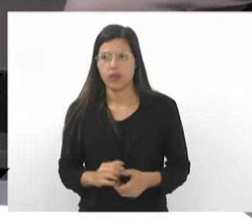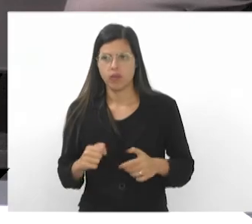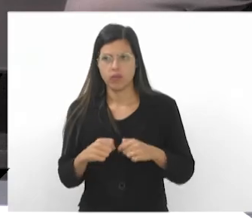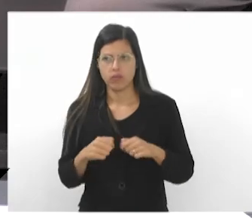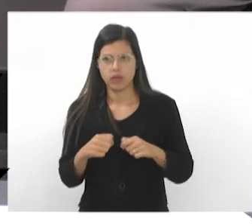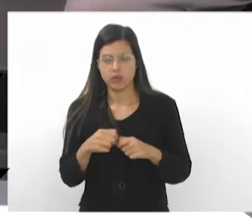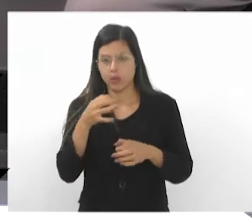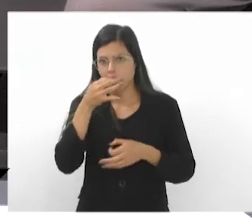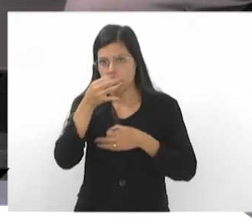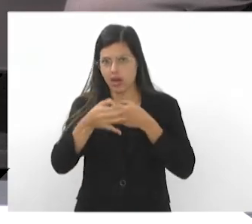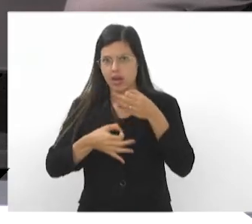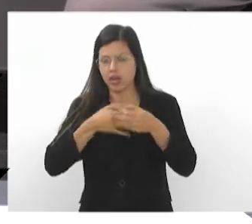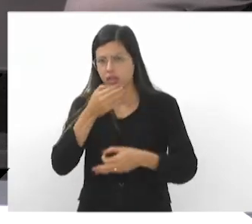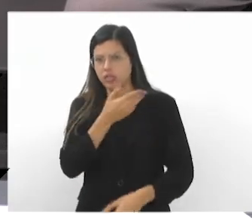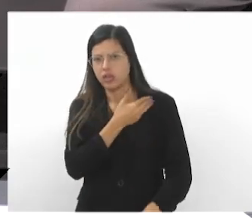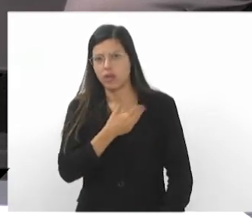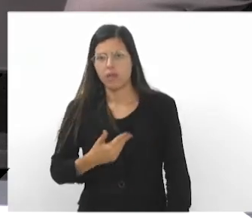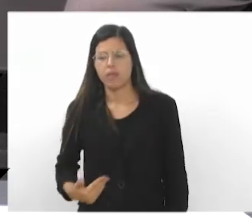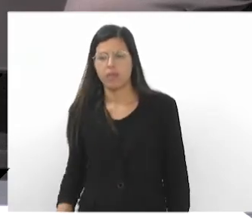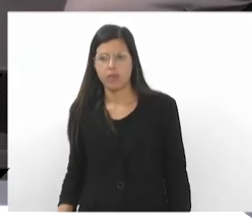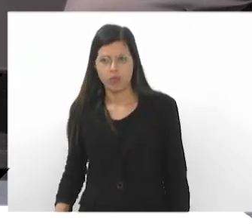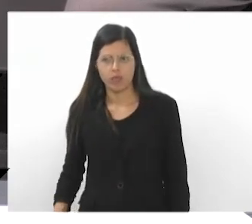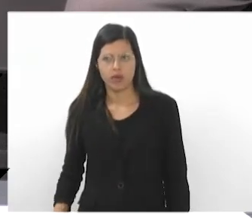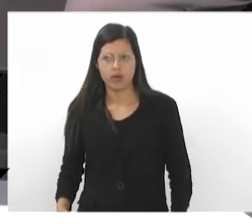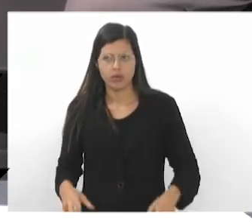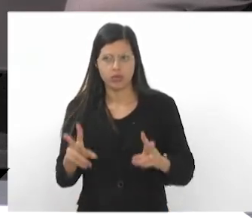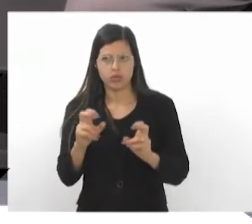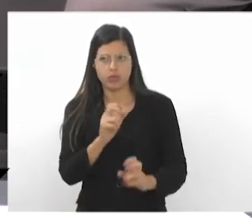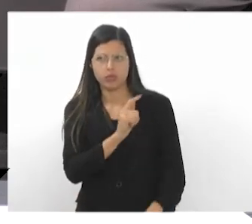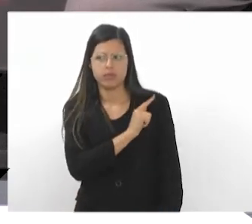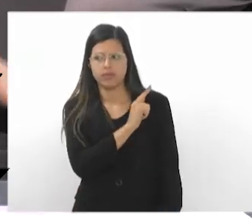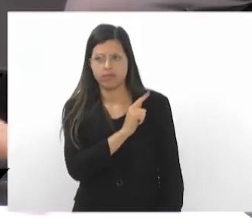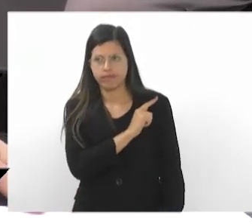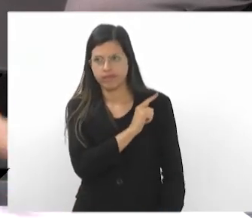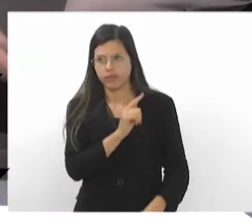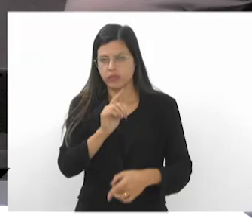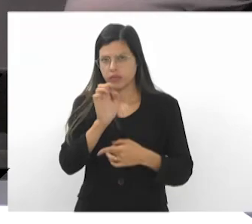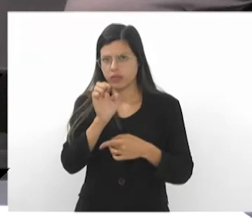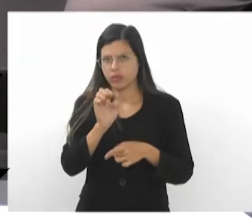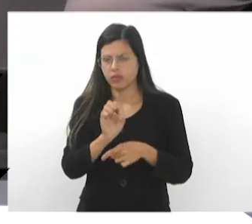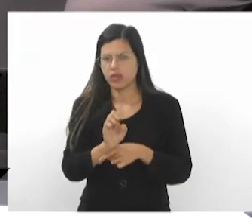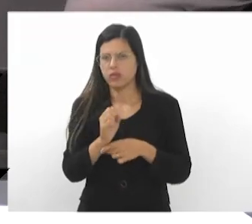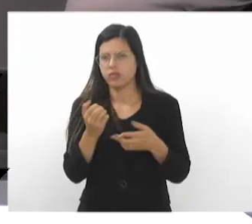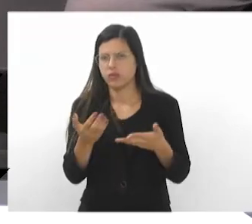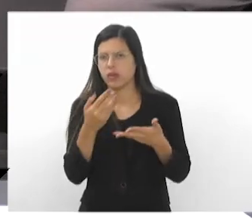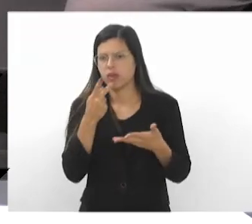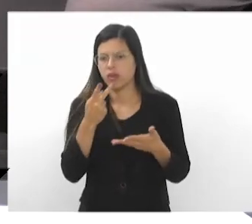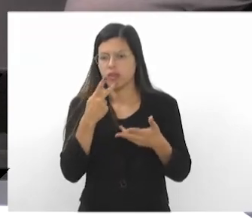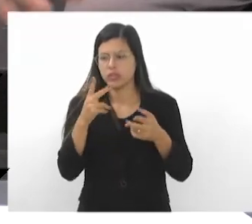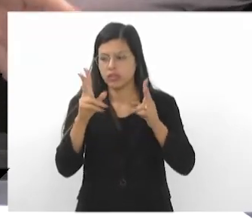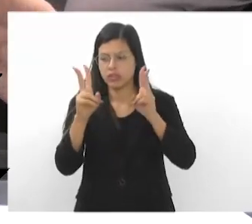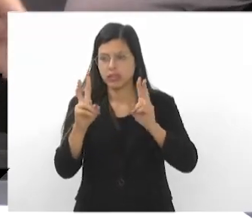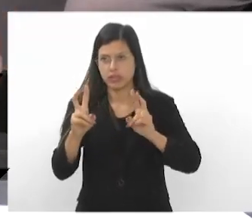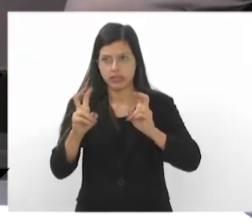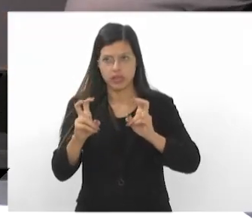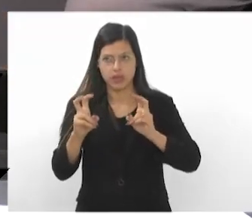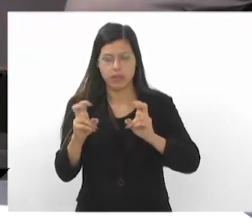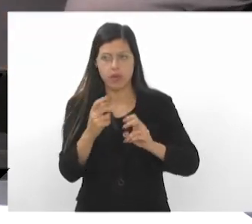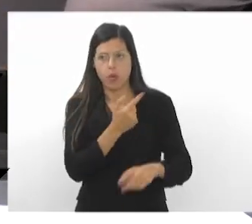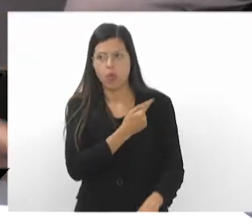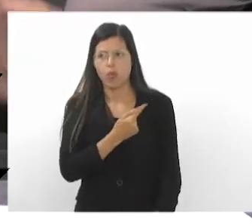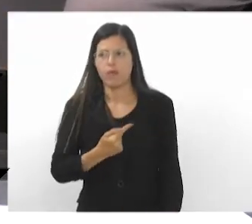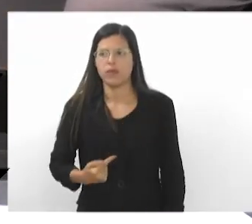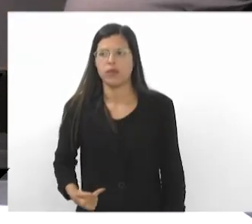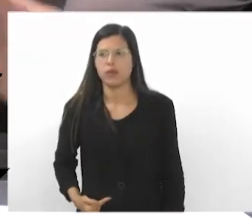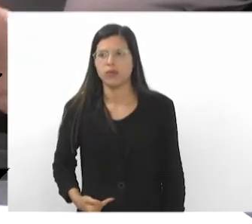críticas públicas sucessivas sobre a gestão do Estado, eu queria dizer que, nesse tema, o